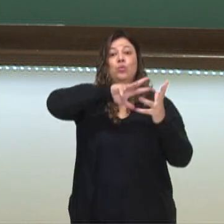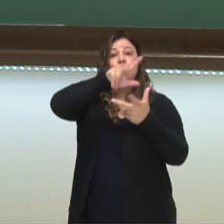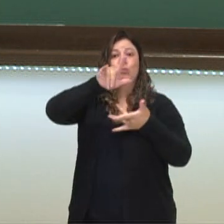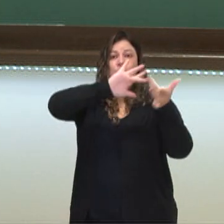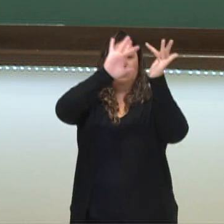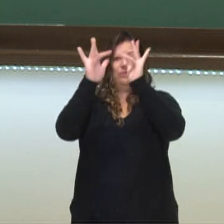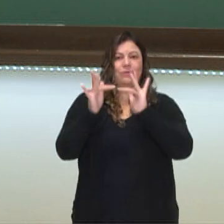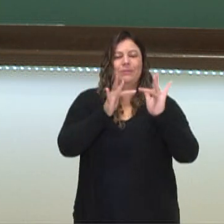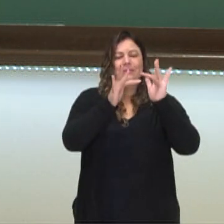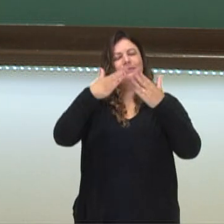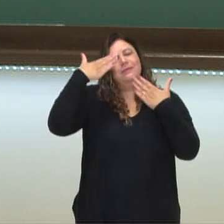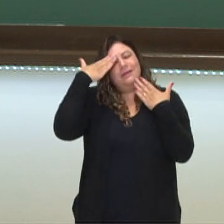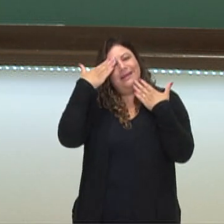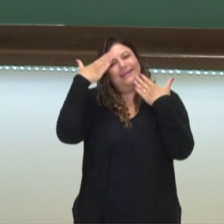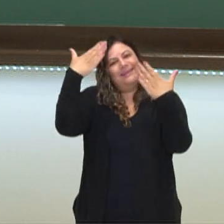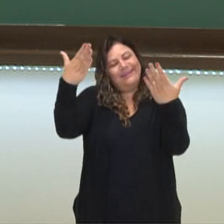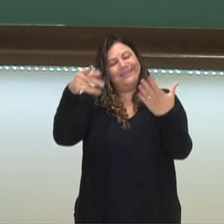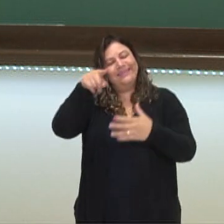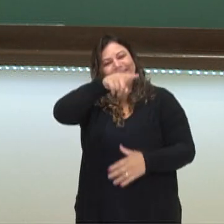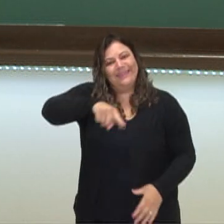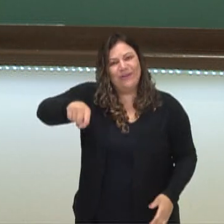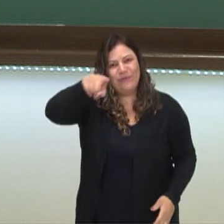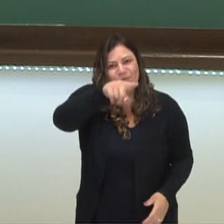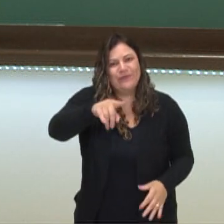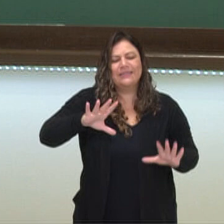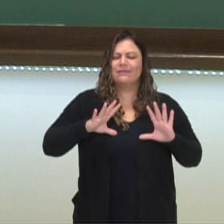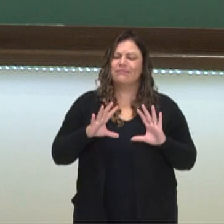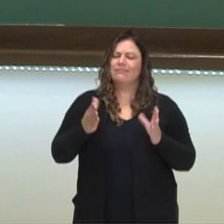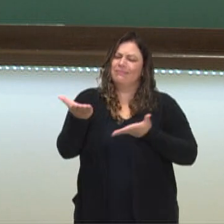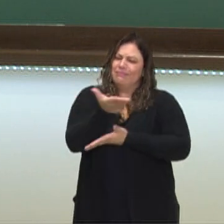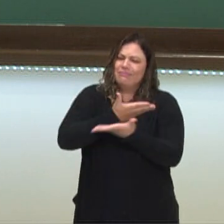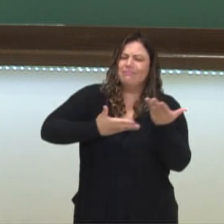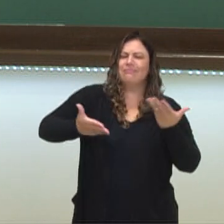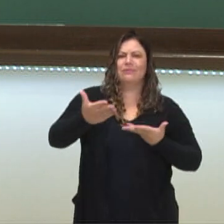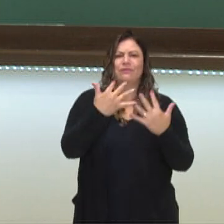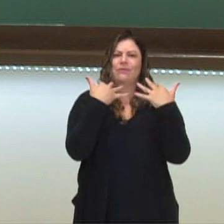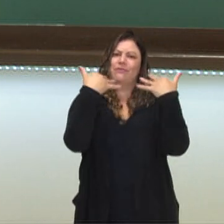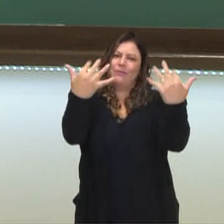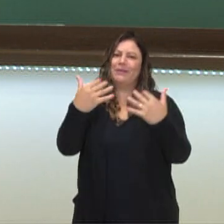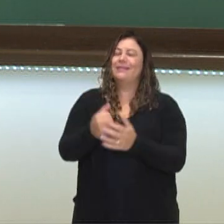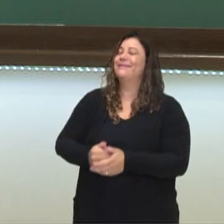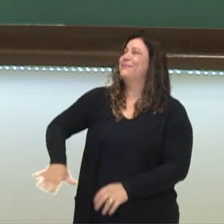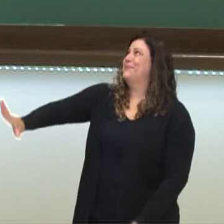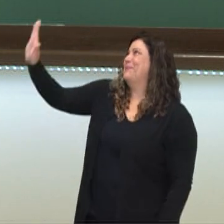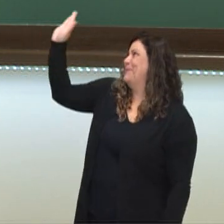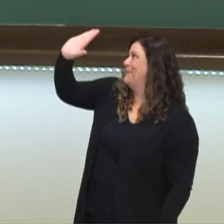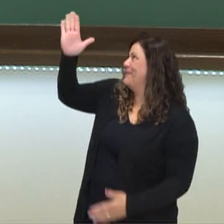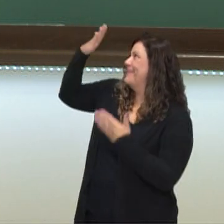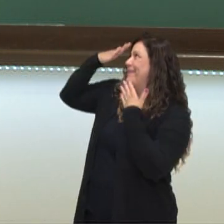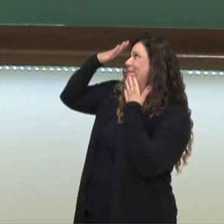globalizado. Quero agradecer bastante a você pelo seu envolvimento, sua participação, agradecer a